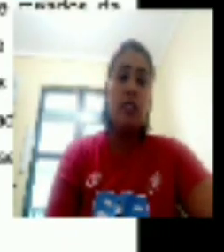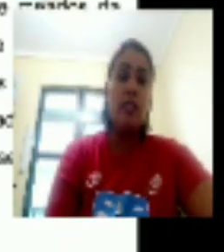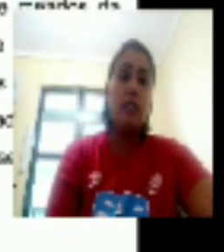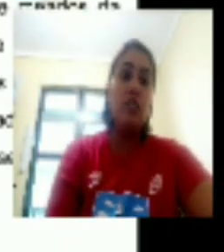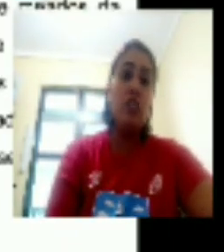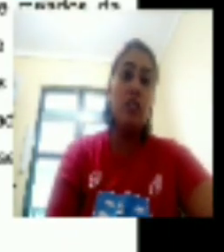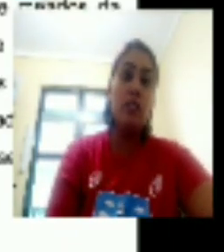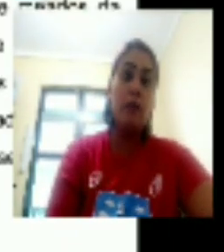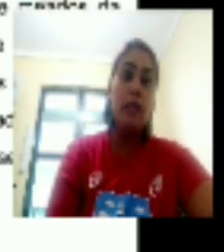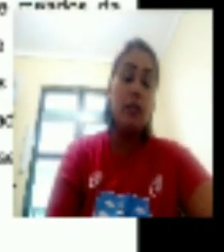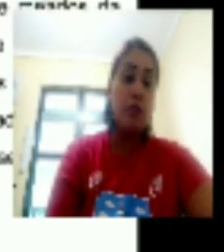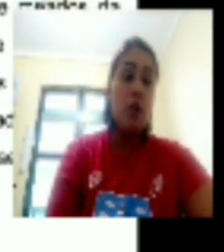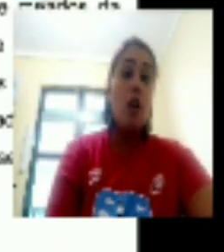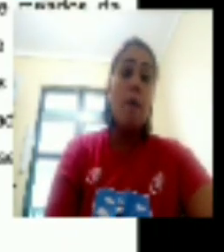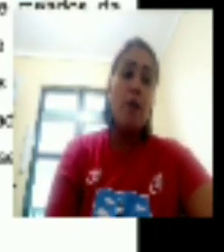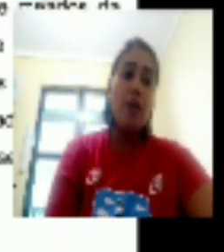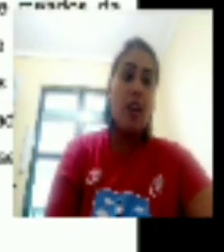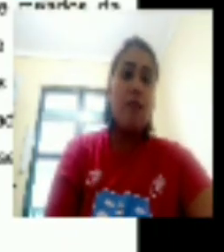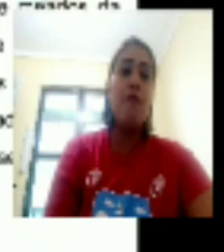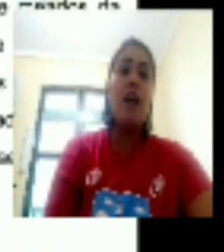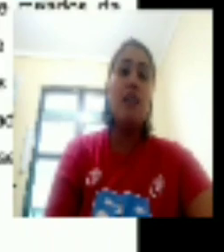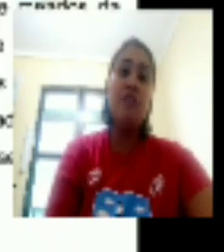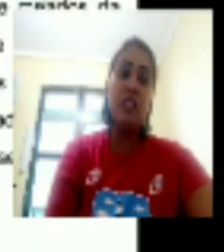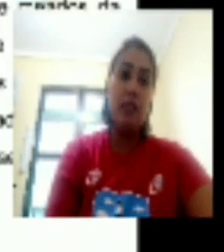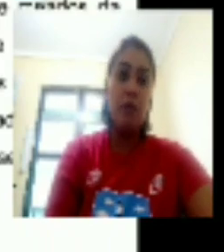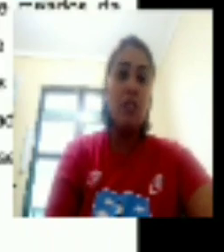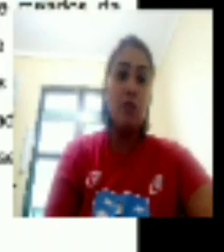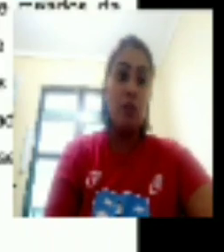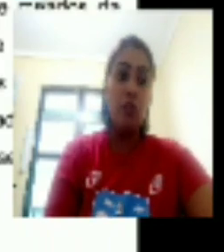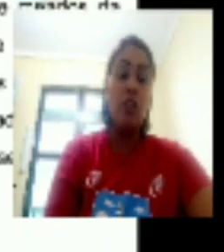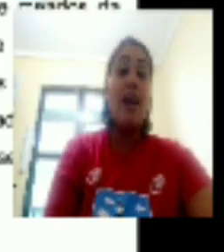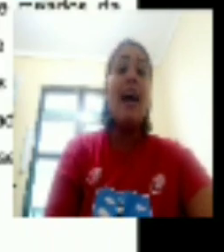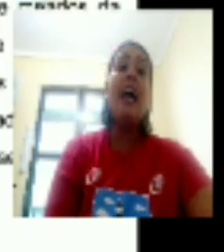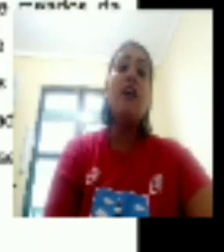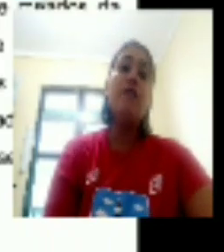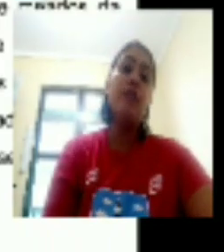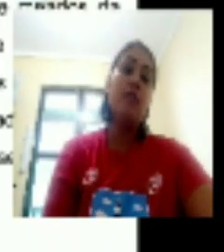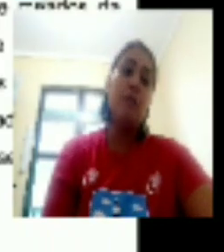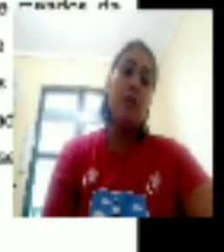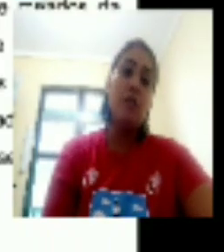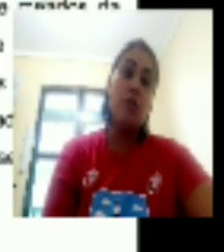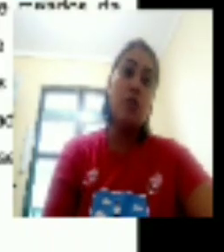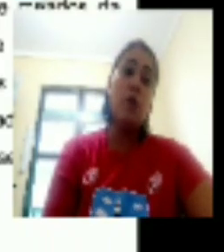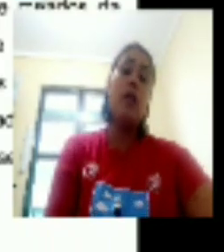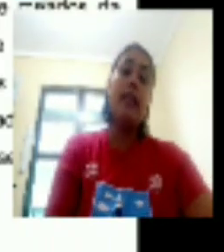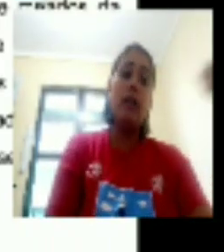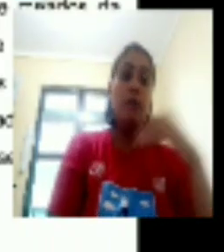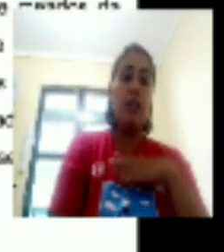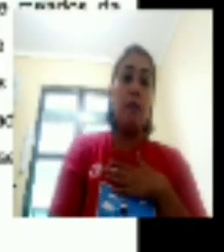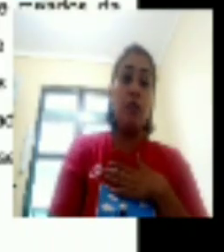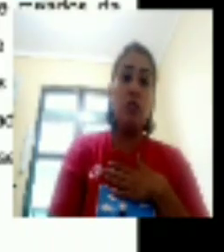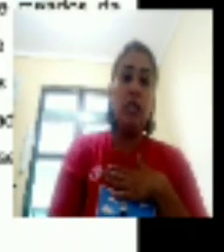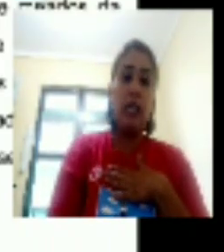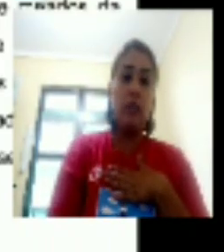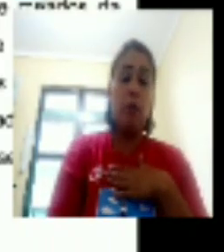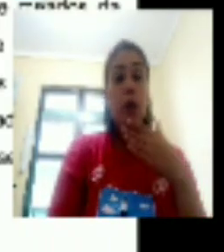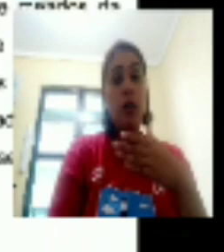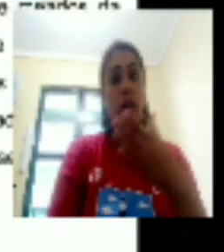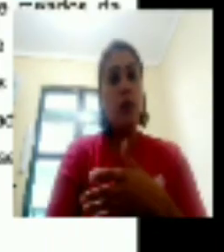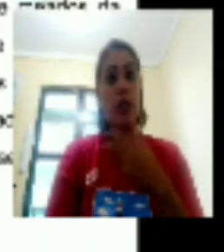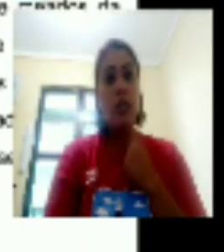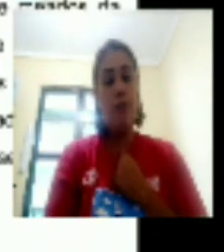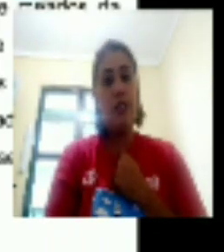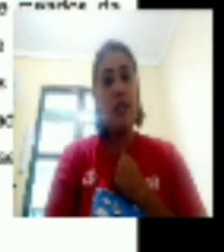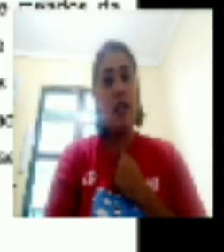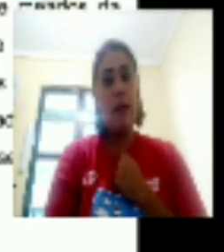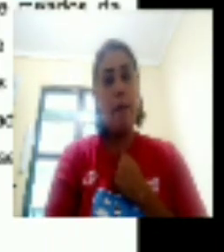a quantidade de gente trabalhando, porque vai haver demissões. Havendo demissões, o INAMPS era prejudicado. Por